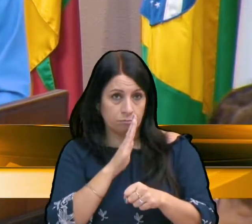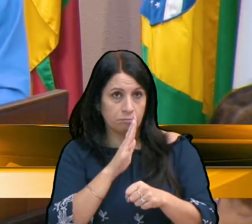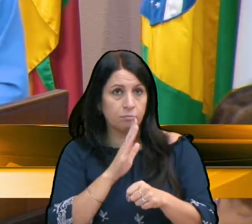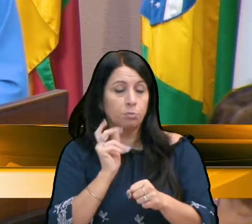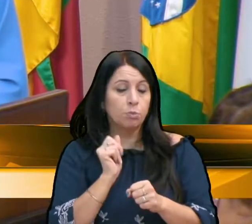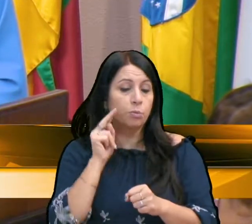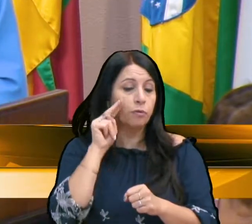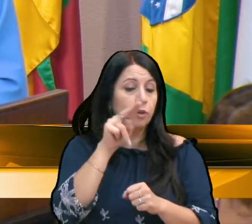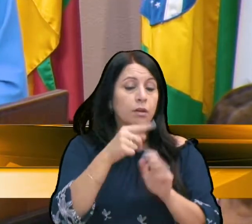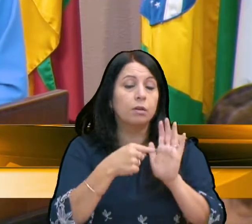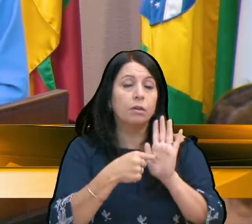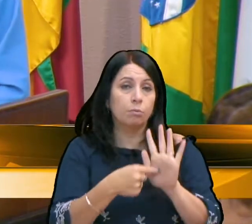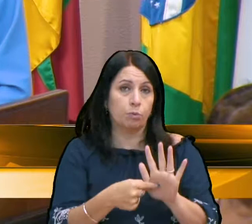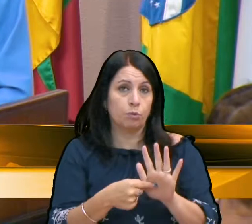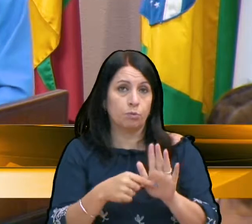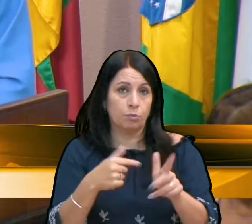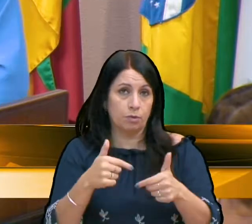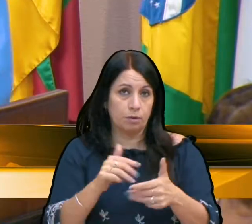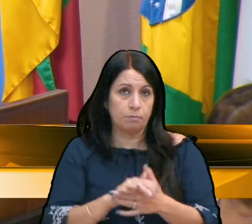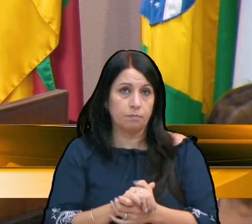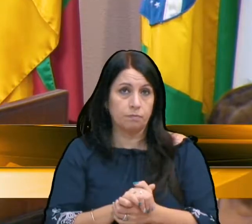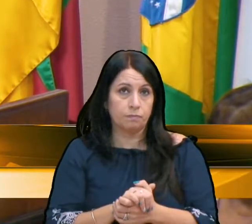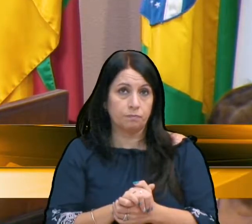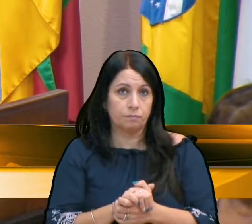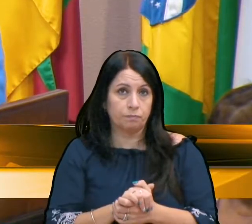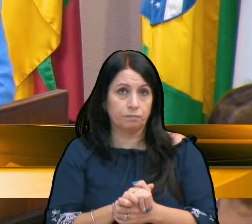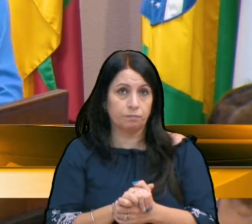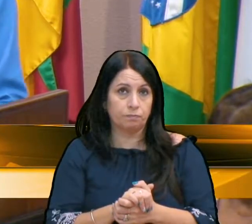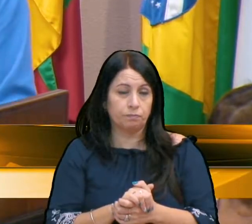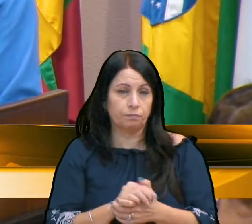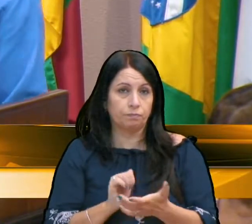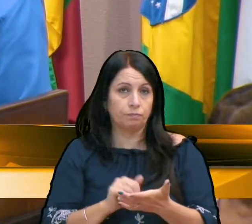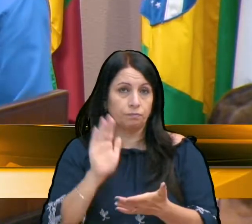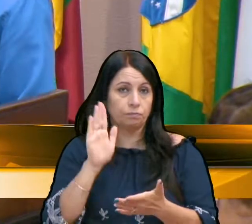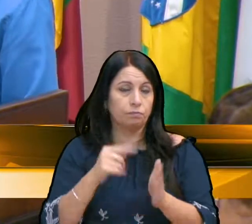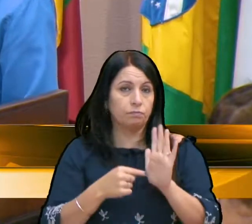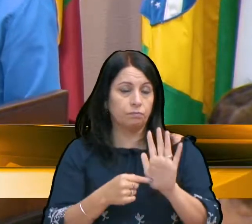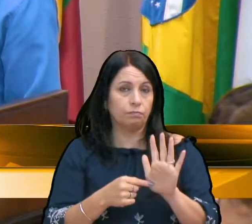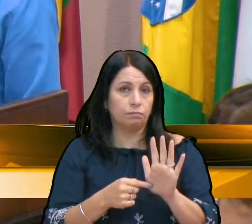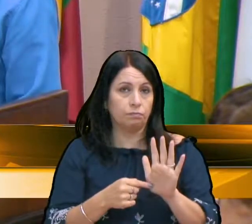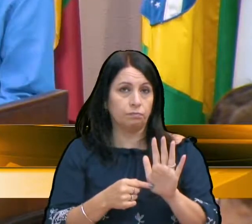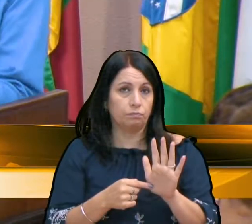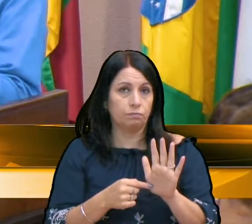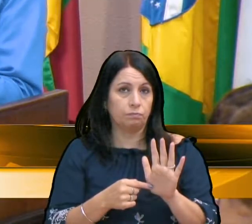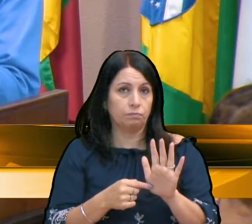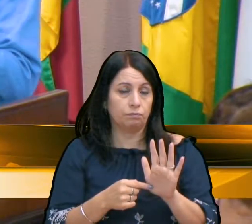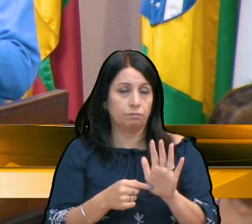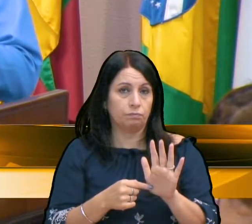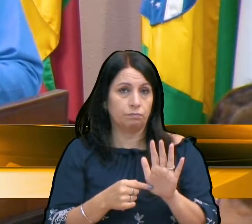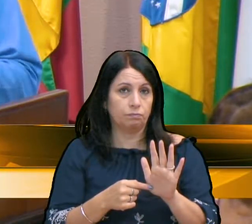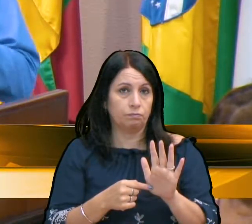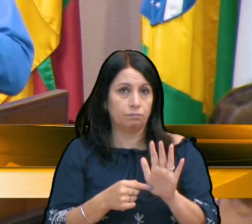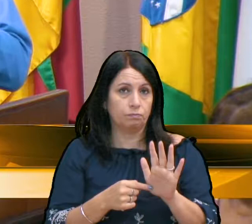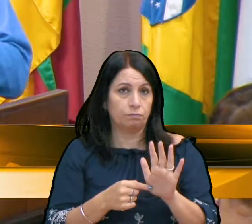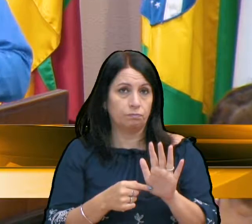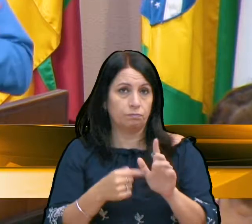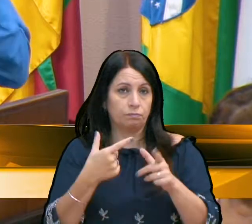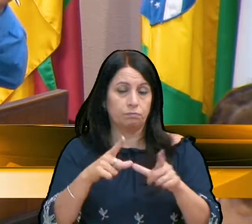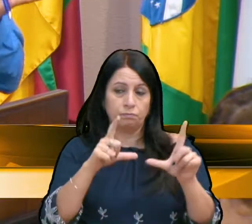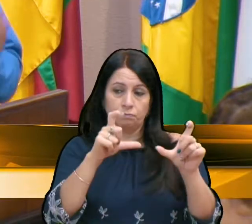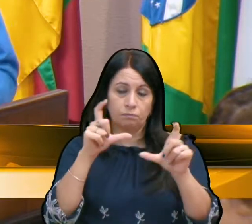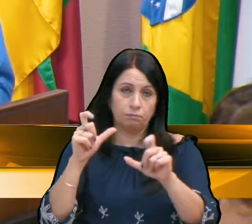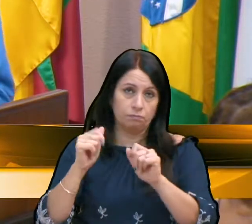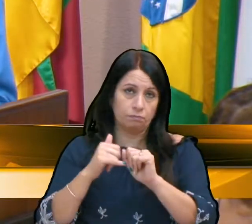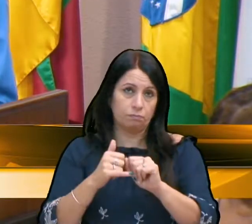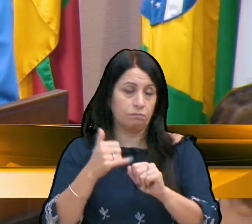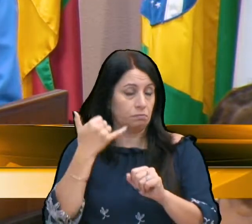podemos vir aqui e mostrar o trabalho. A gente vai inclusive mostrar... Boa tarde, vereador. De novo vão tirar umas fotos desse lugar,